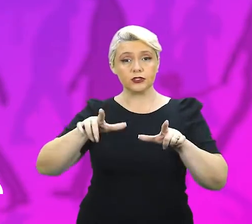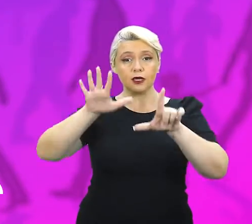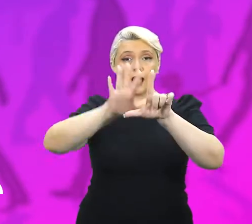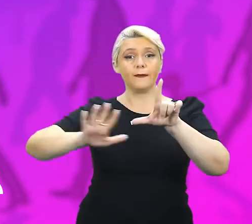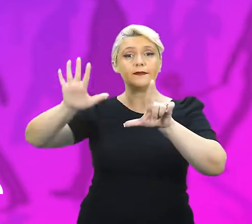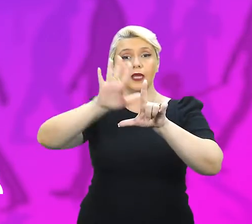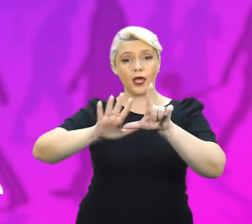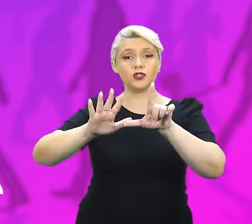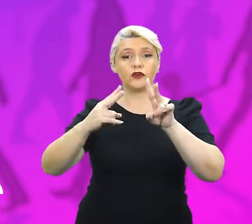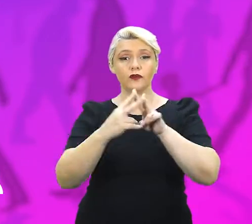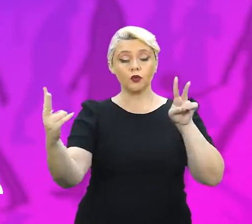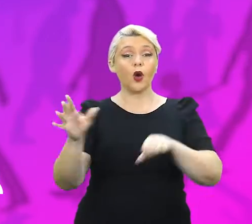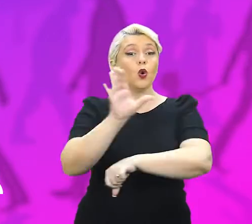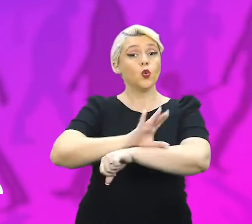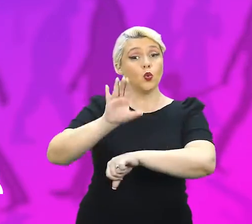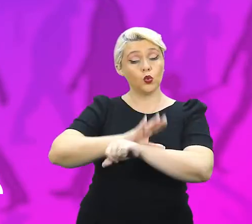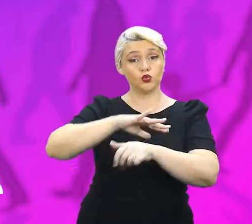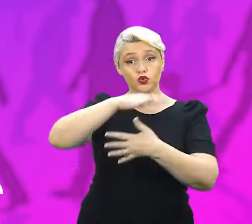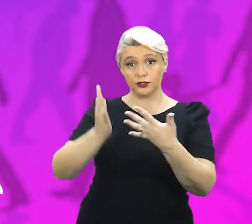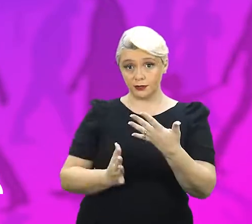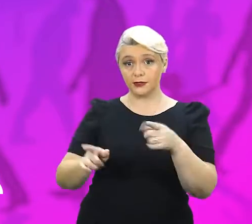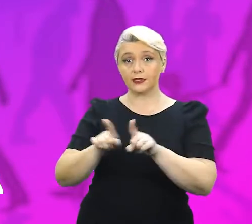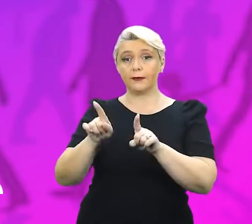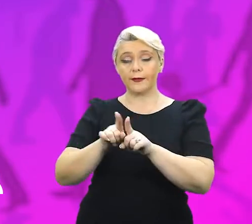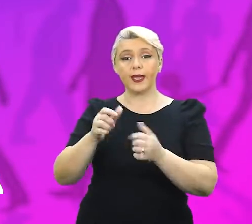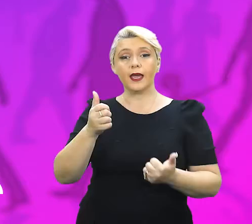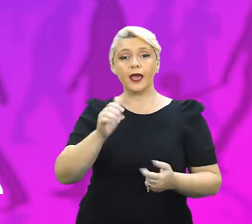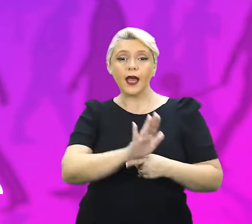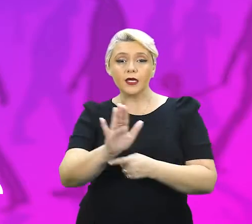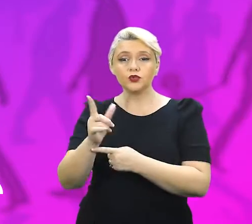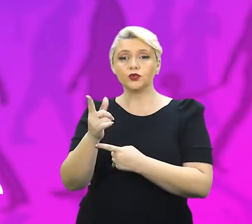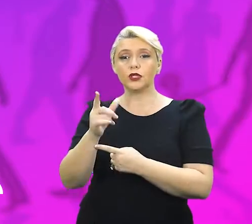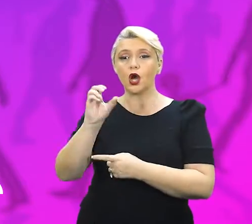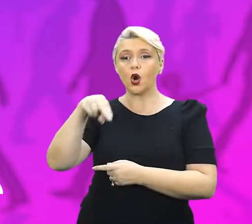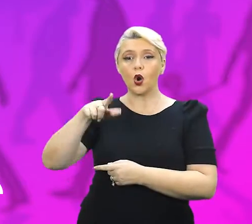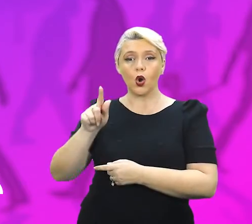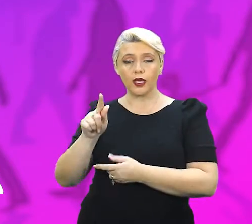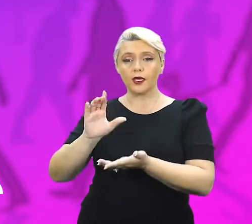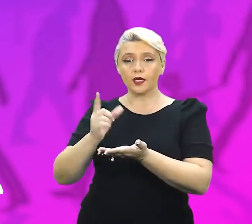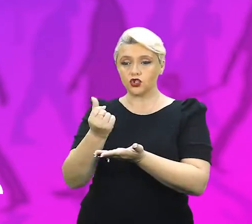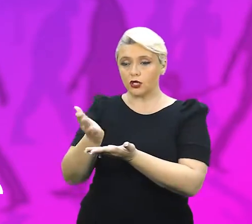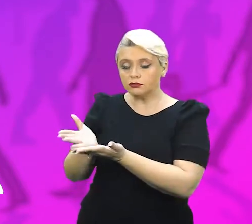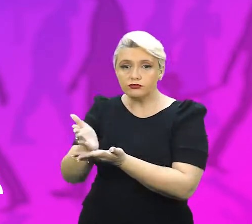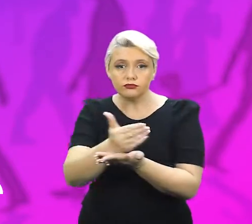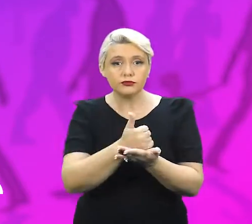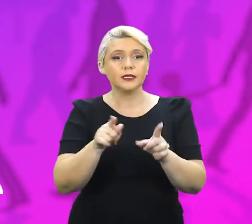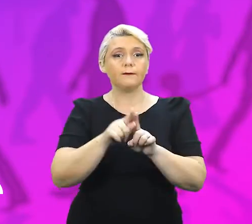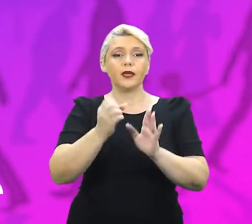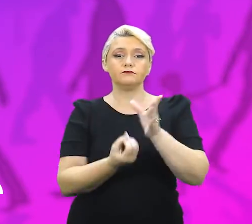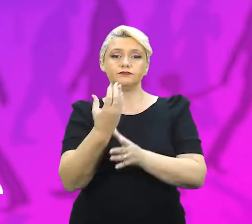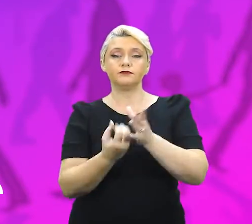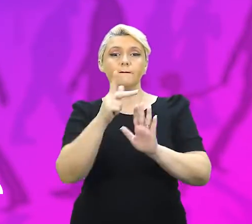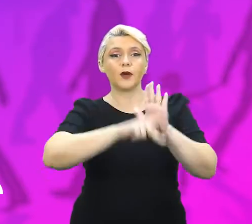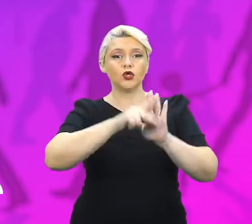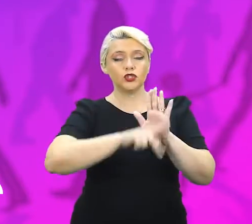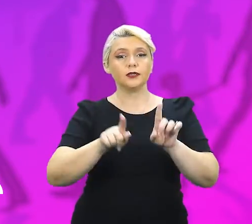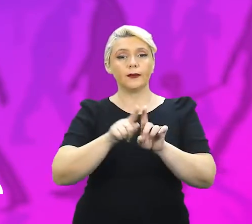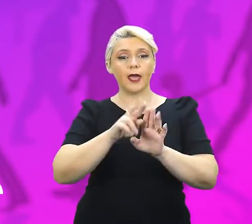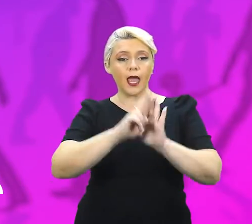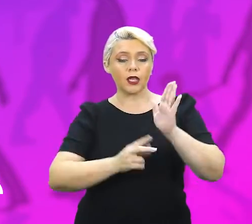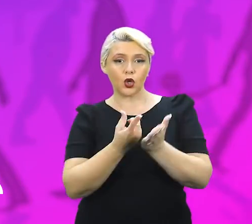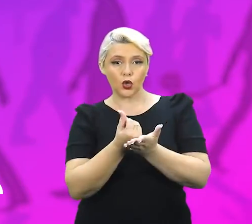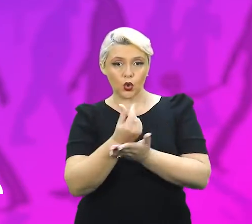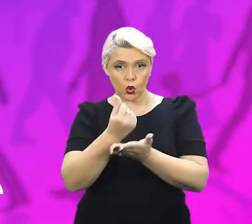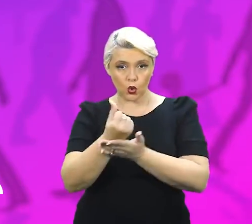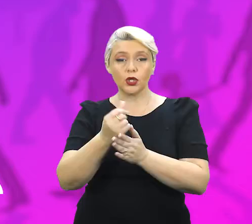ambiente virtuais, cursos de Libras, assessoria para ONGs em captação de recursos, gestão de projetos e prestação